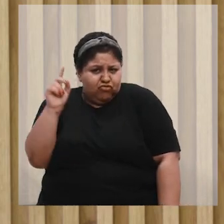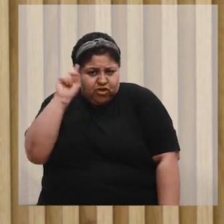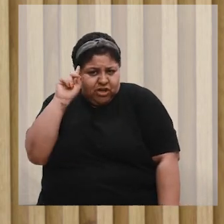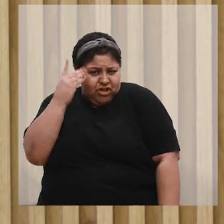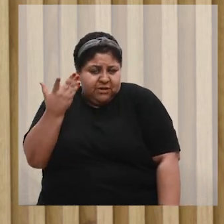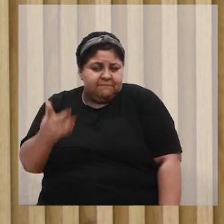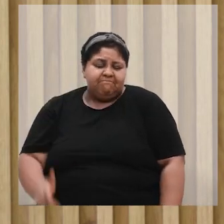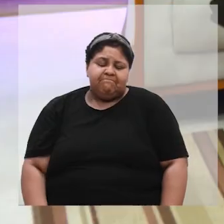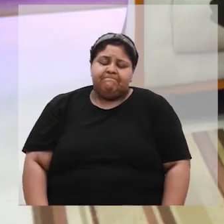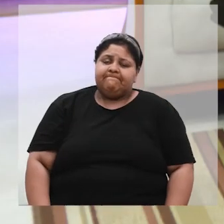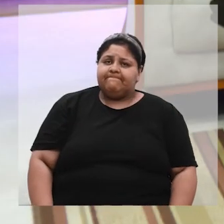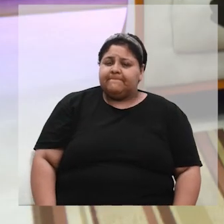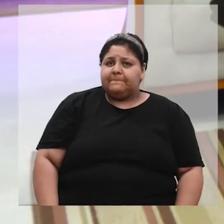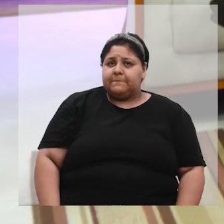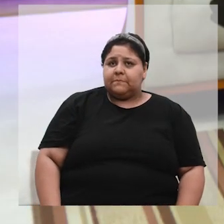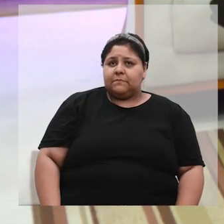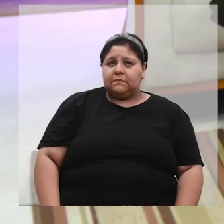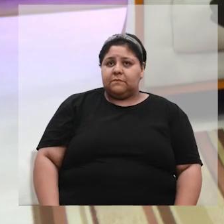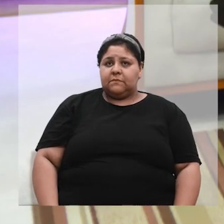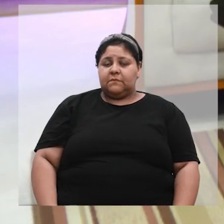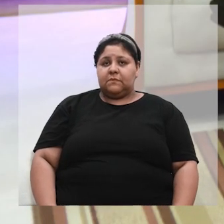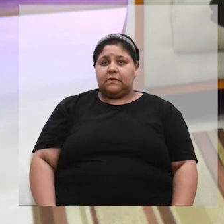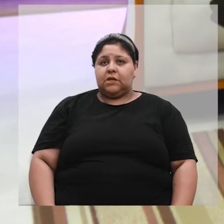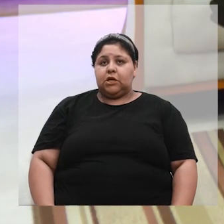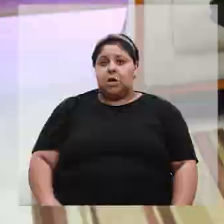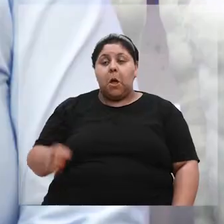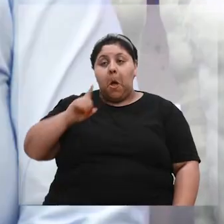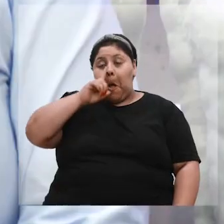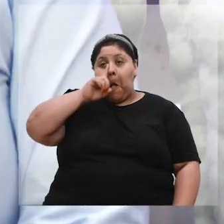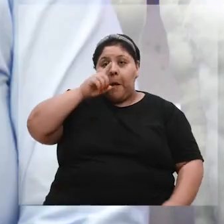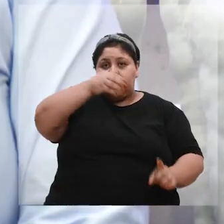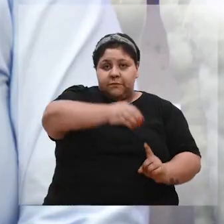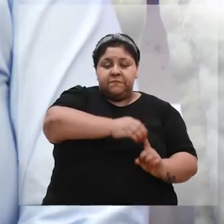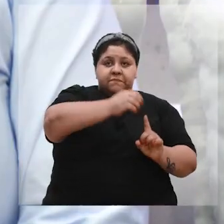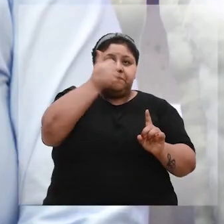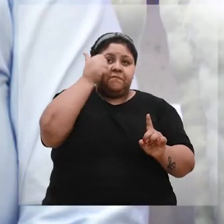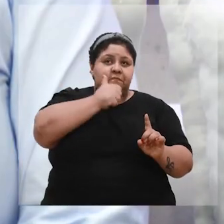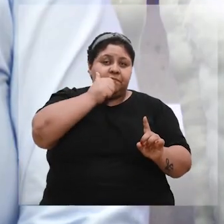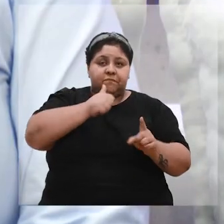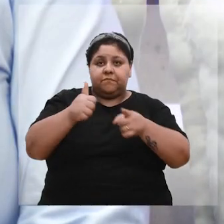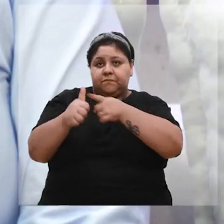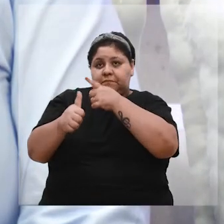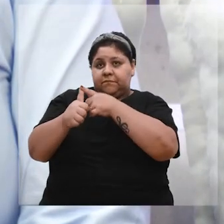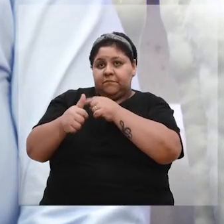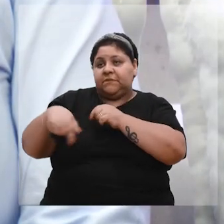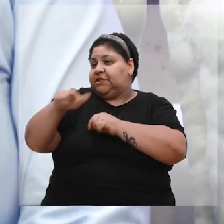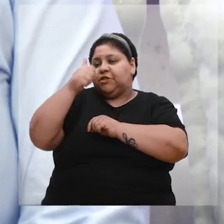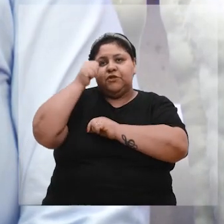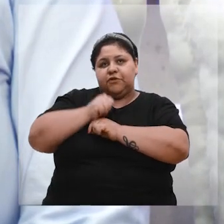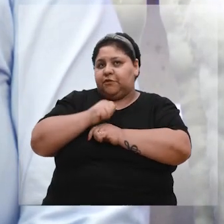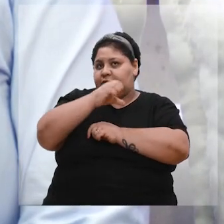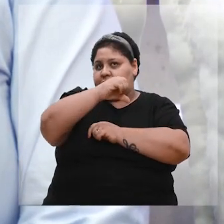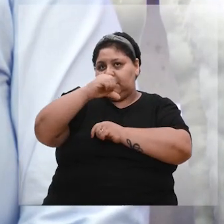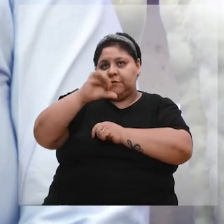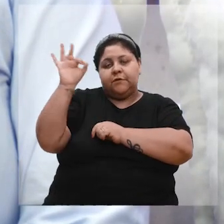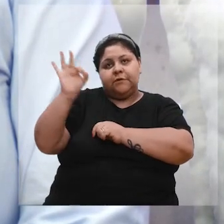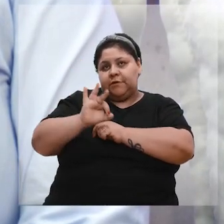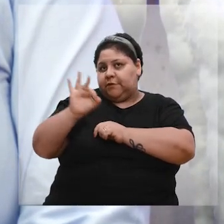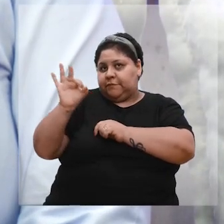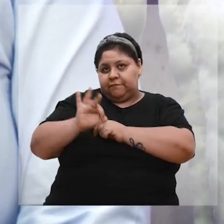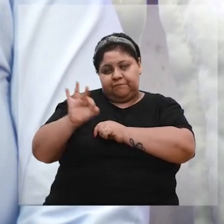gente leva mesmo. Então, os fatores de risco principais das mulheres, primeiro é a gente ser mulher,